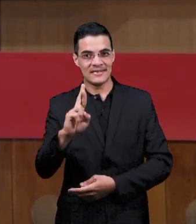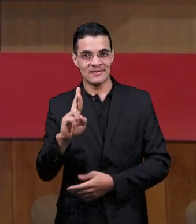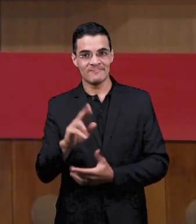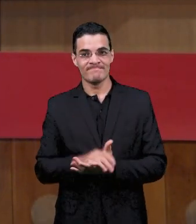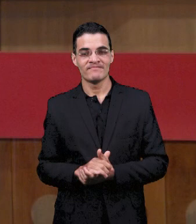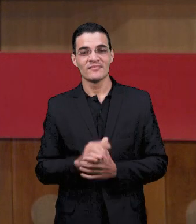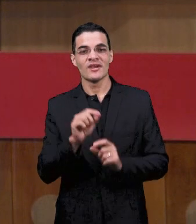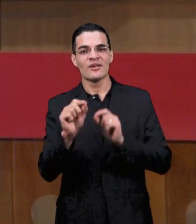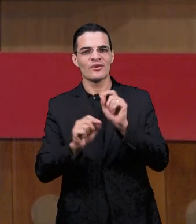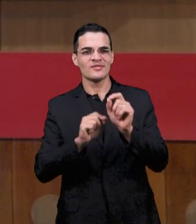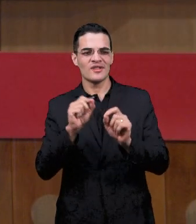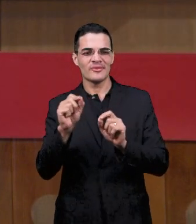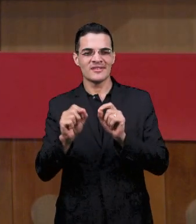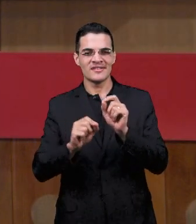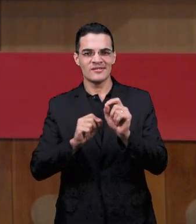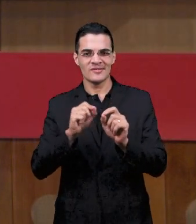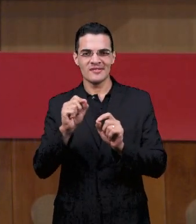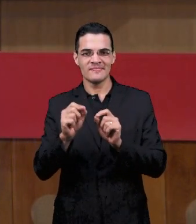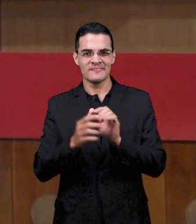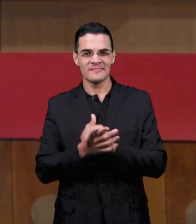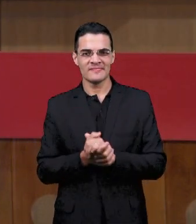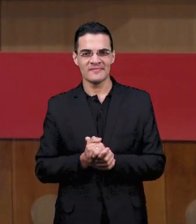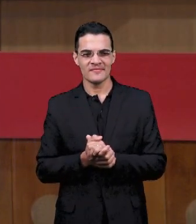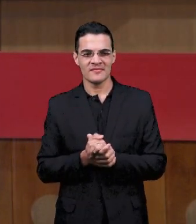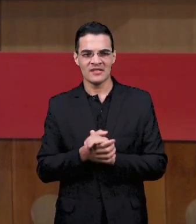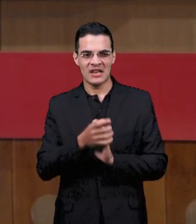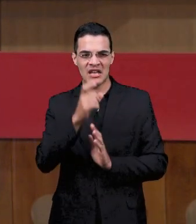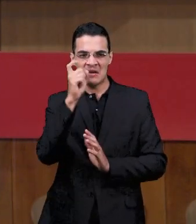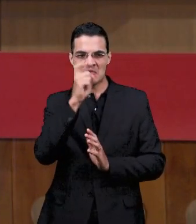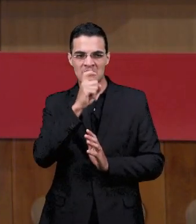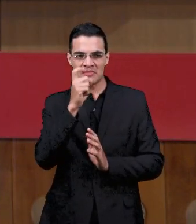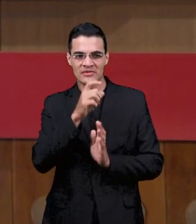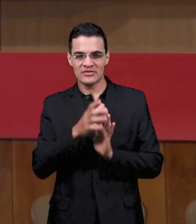Apostasia é um dos perigos do breve.